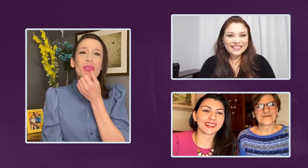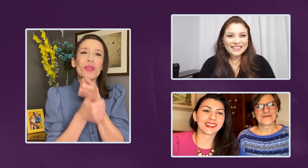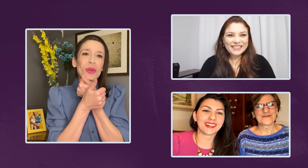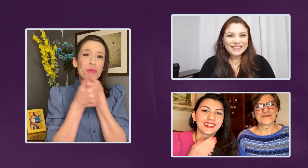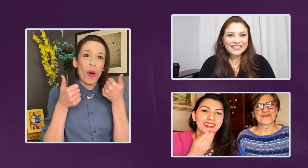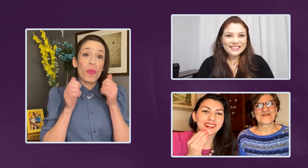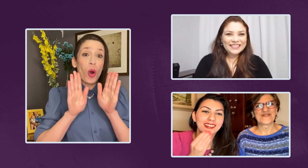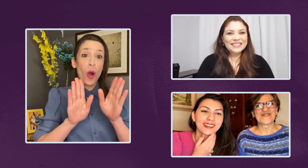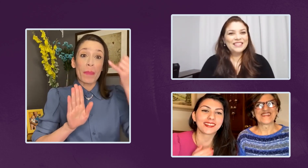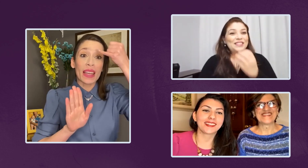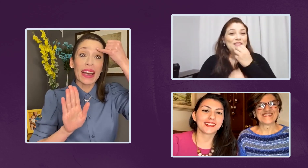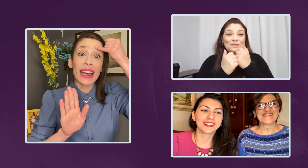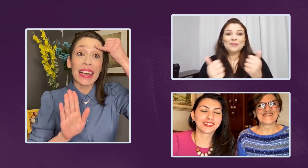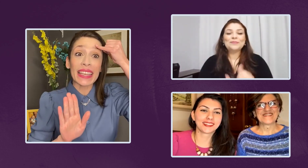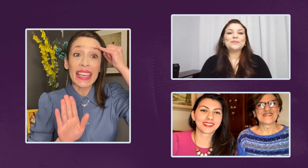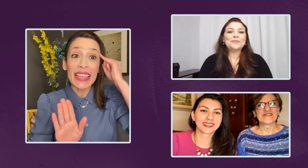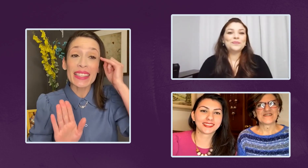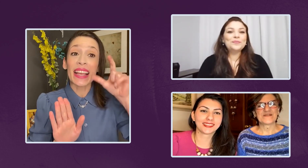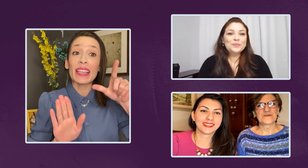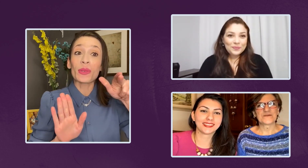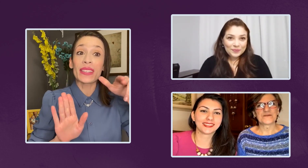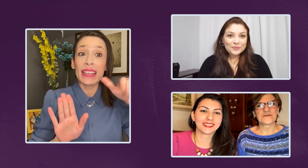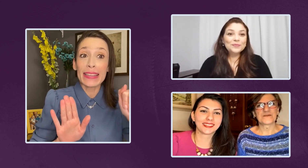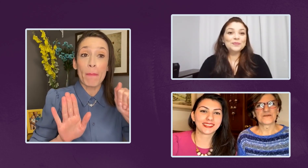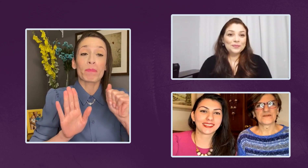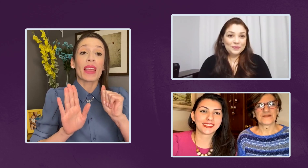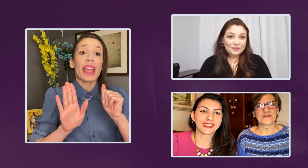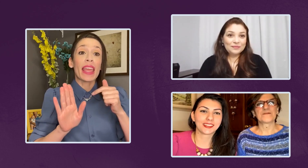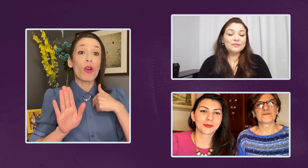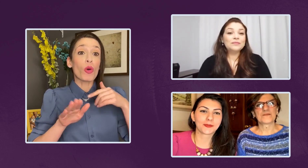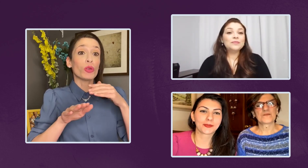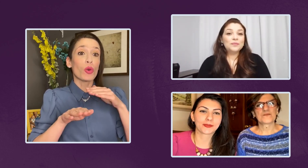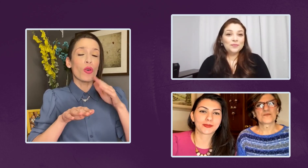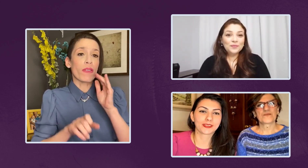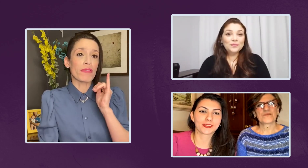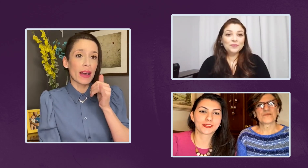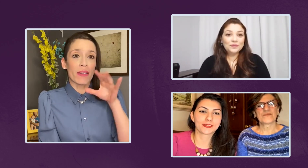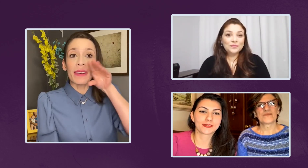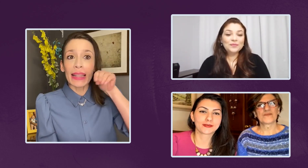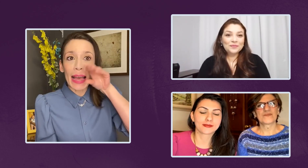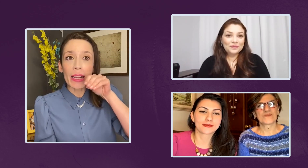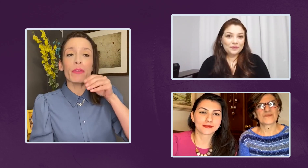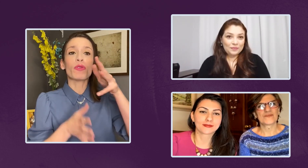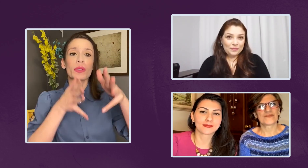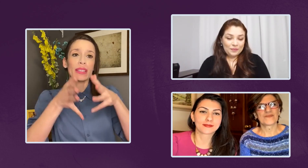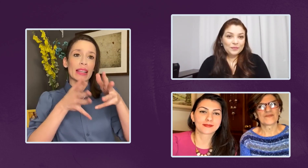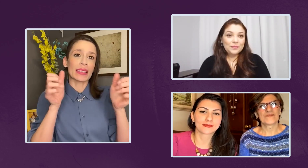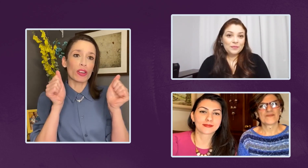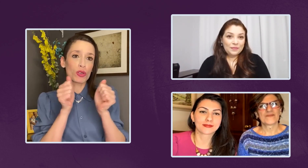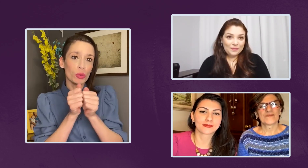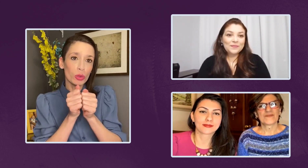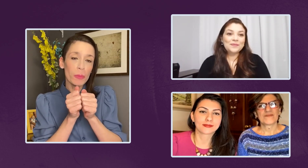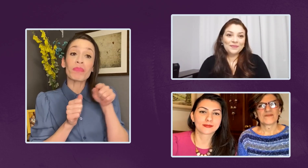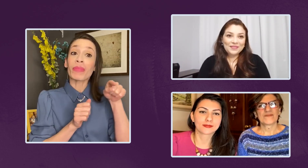Ai, muito, muito bom. Ó, Isa e Lucília, eu, quando falar, vou